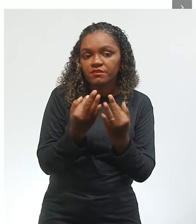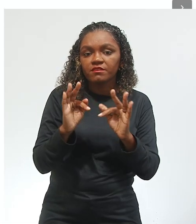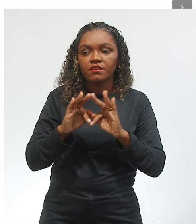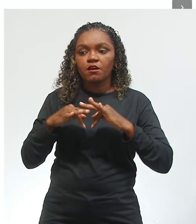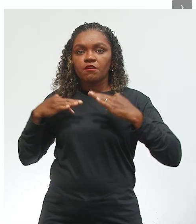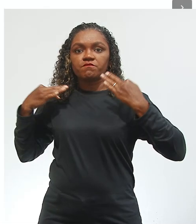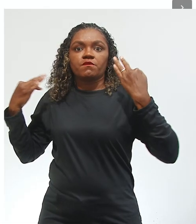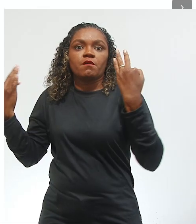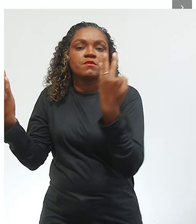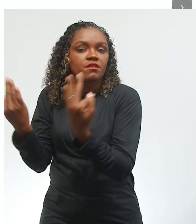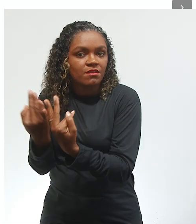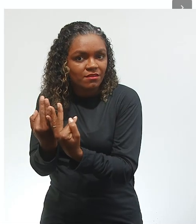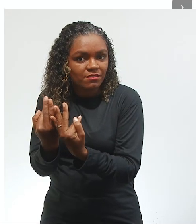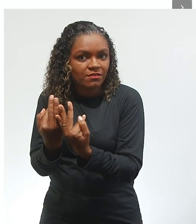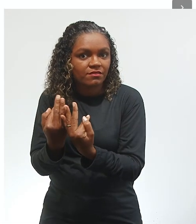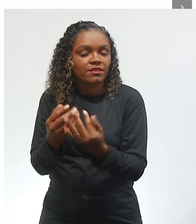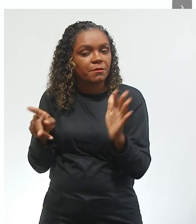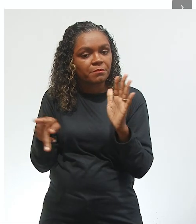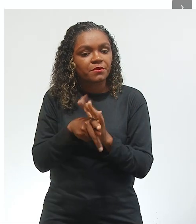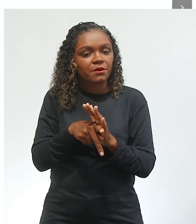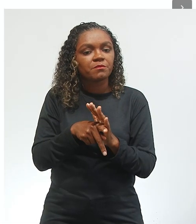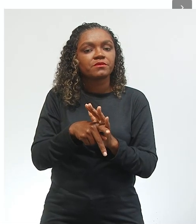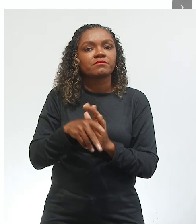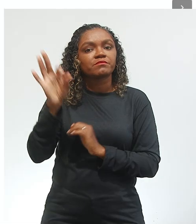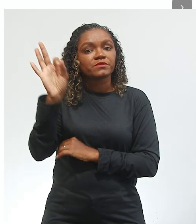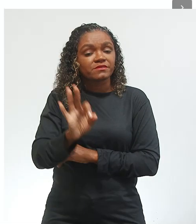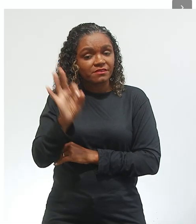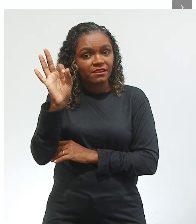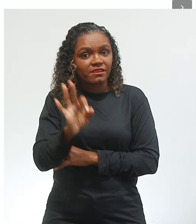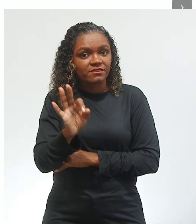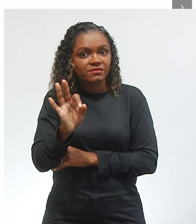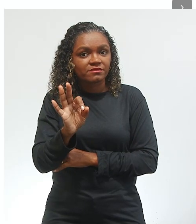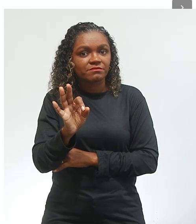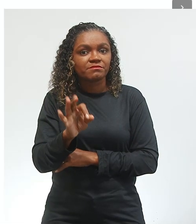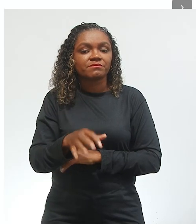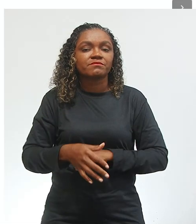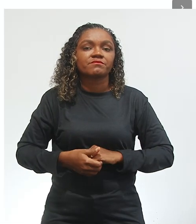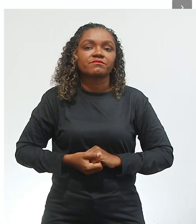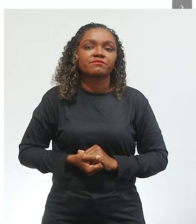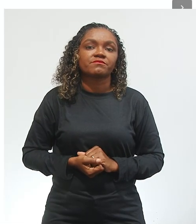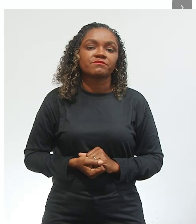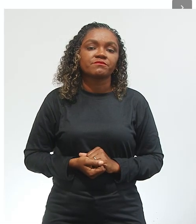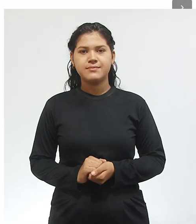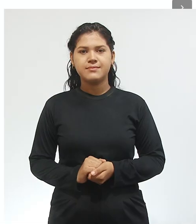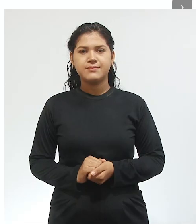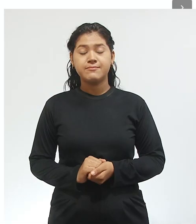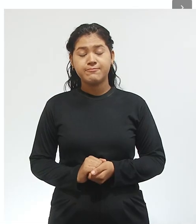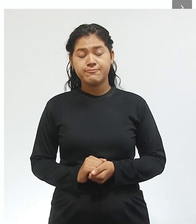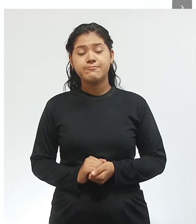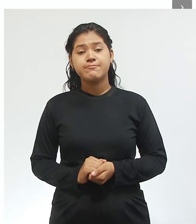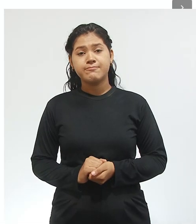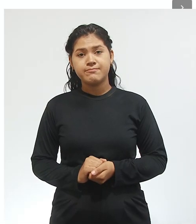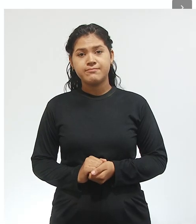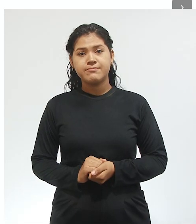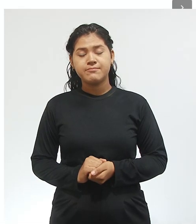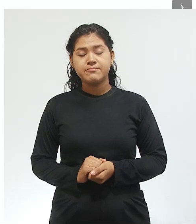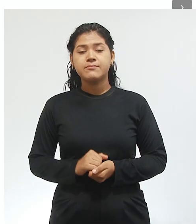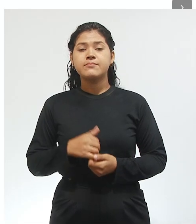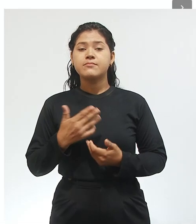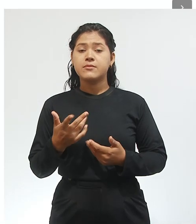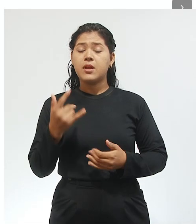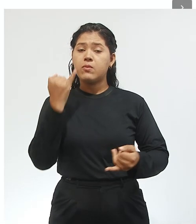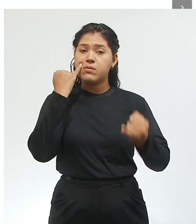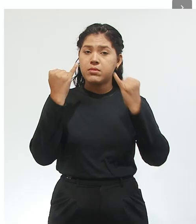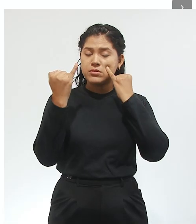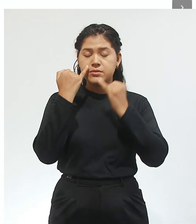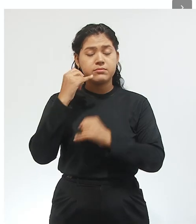de dados de segmentação geográfica, demográfica, né? Então, são